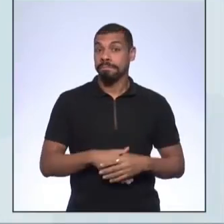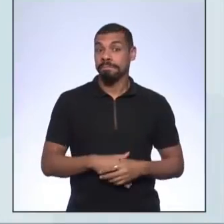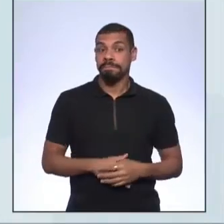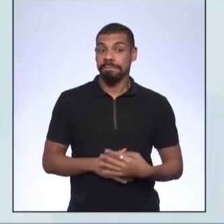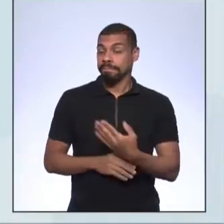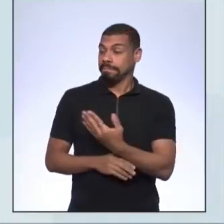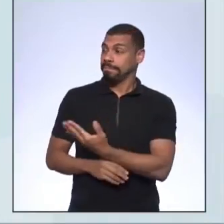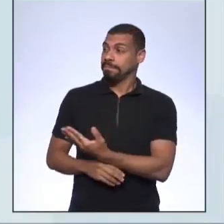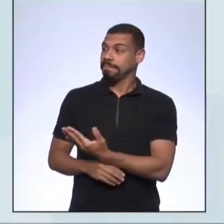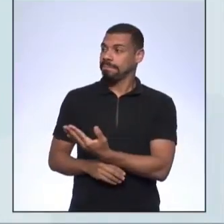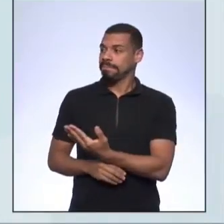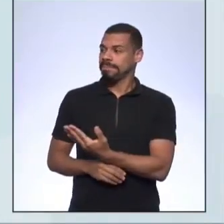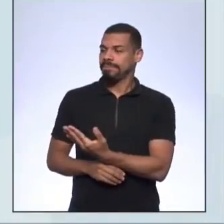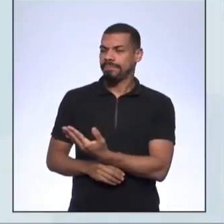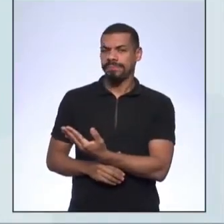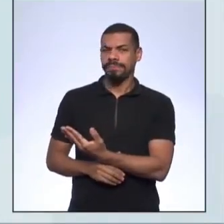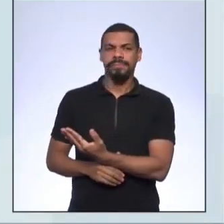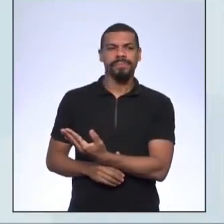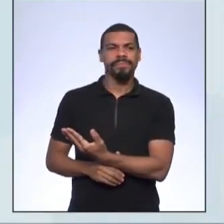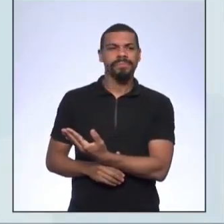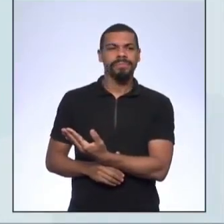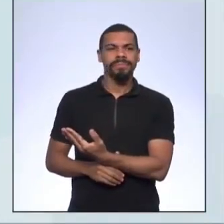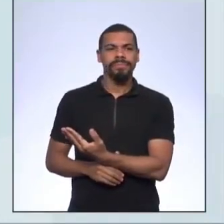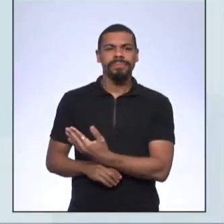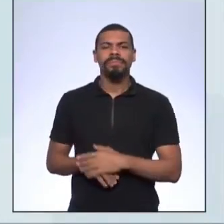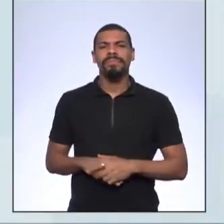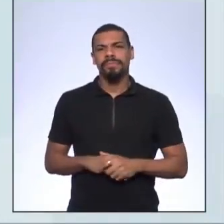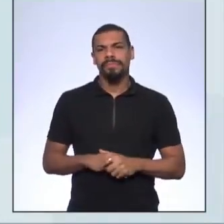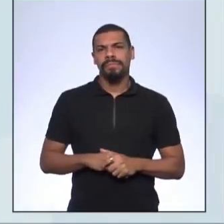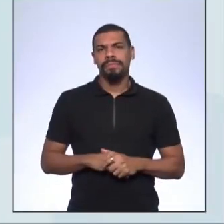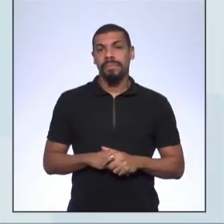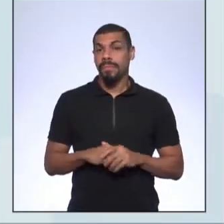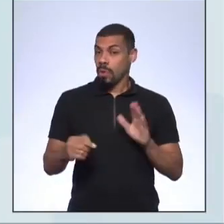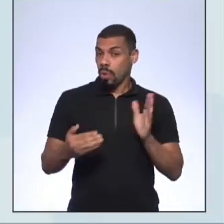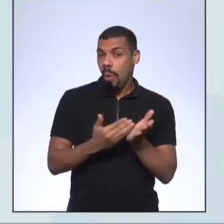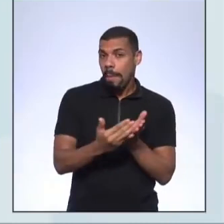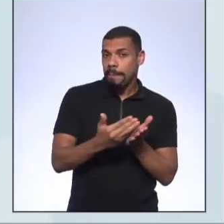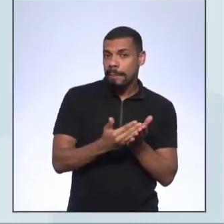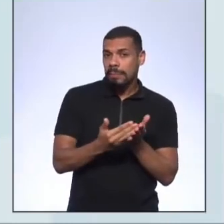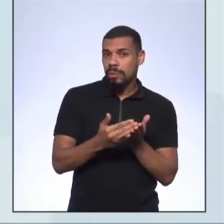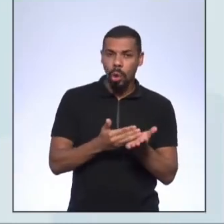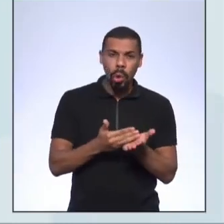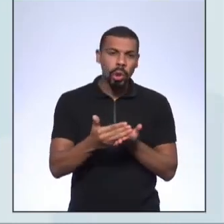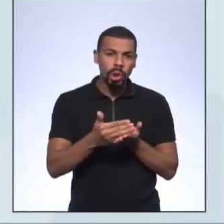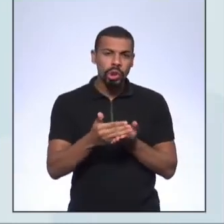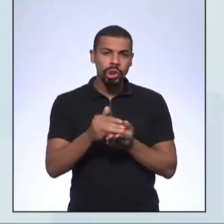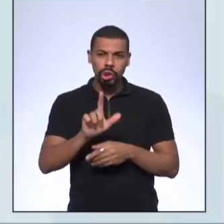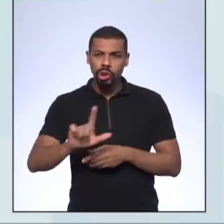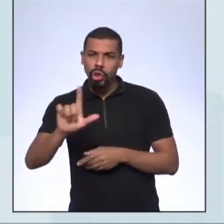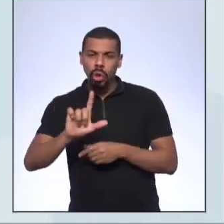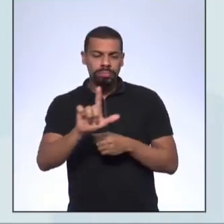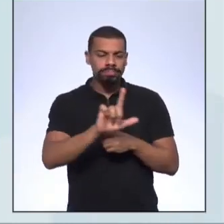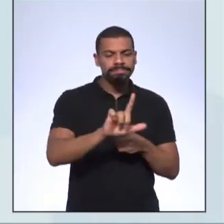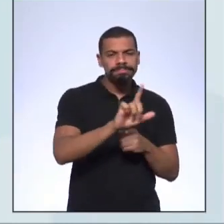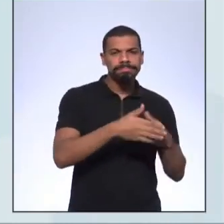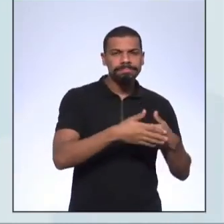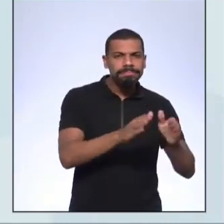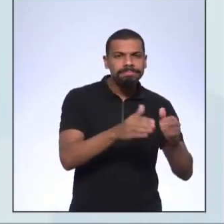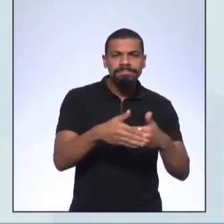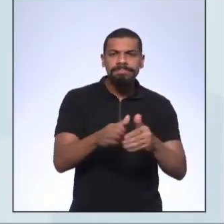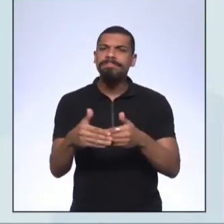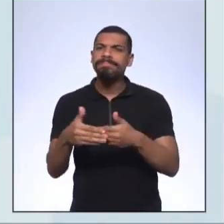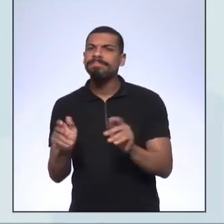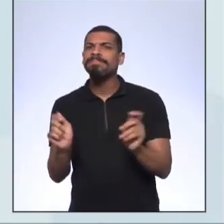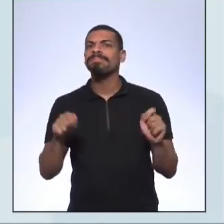só. Então, o contexto das grandes navegações, em primeiro lugar, é o renascimento comercial e urbano, né? Ali